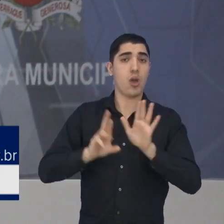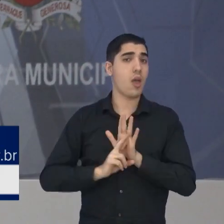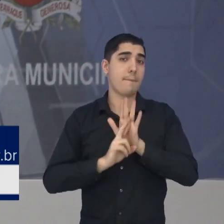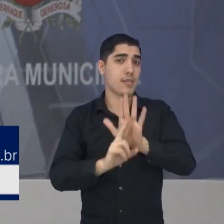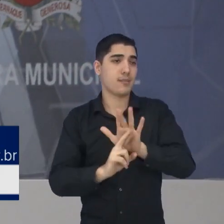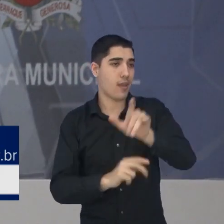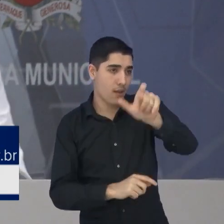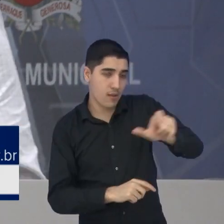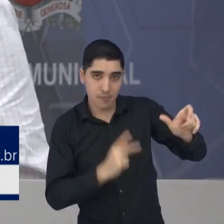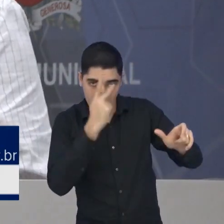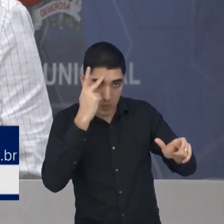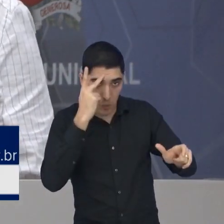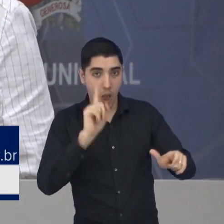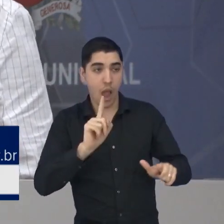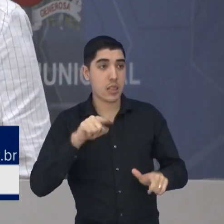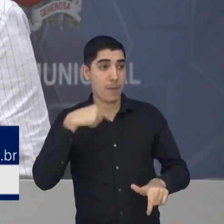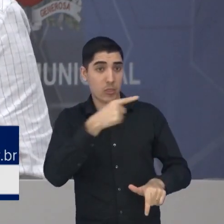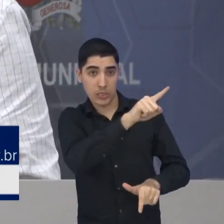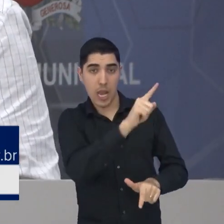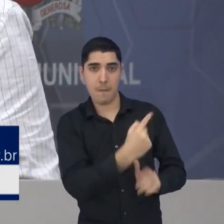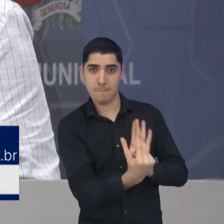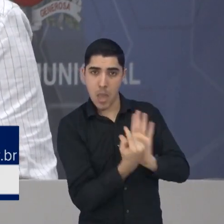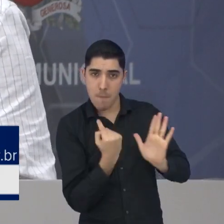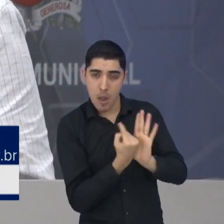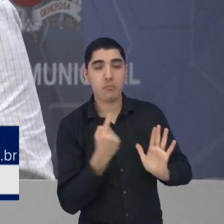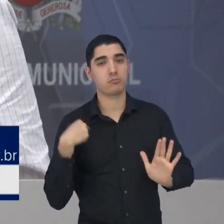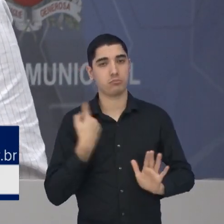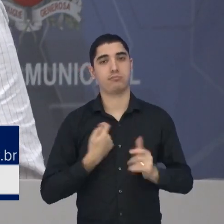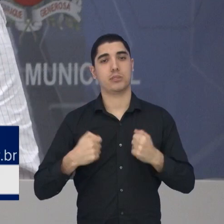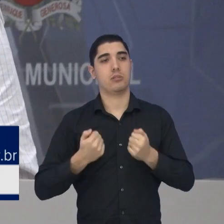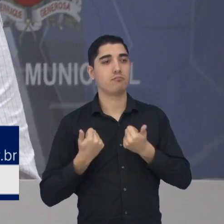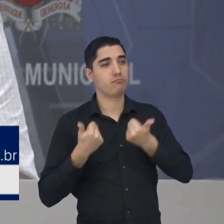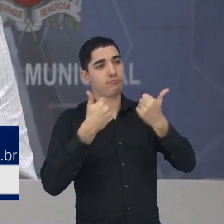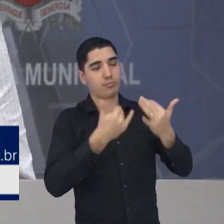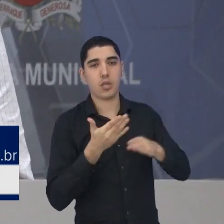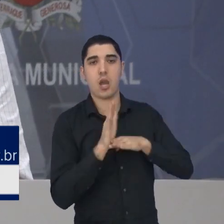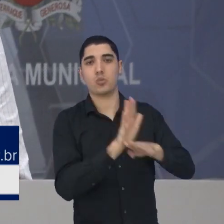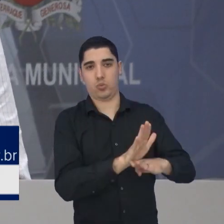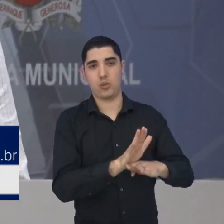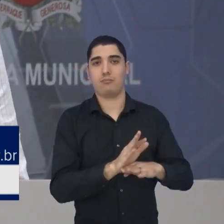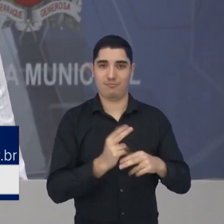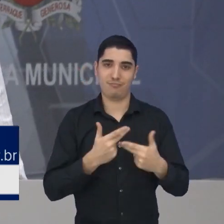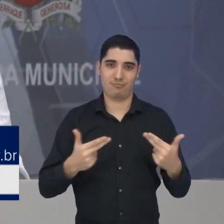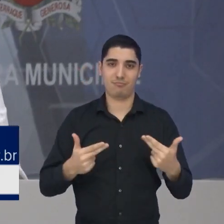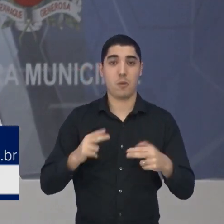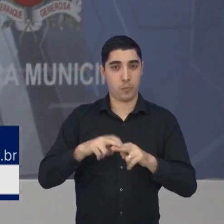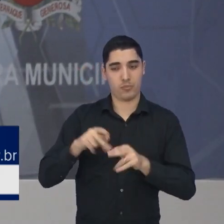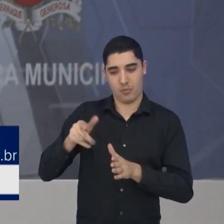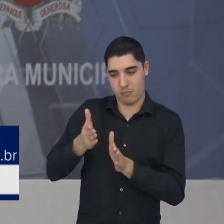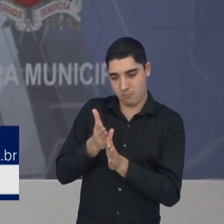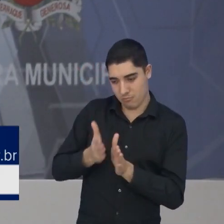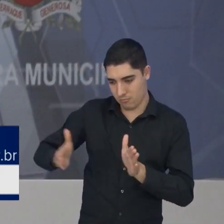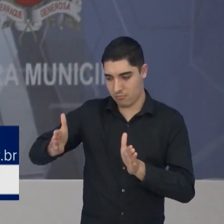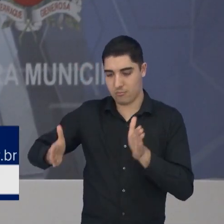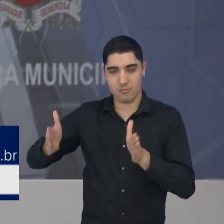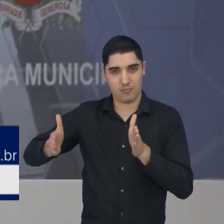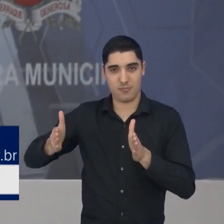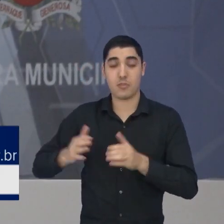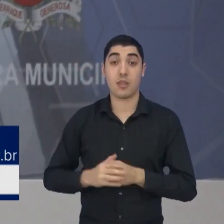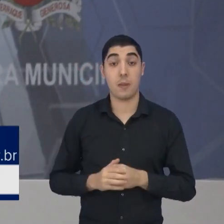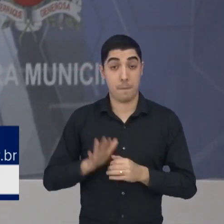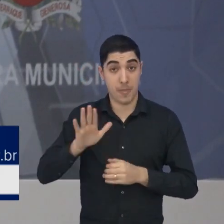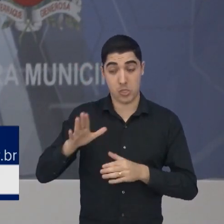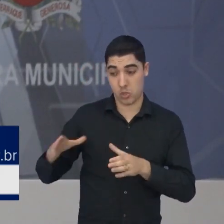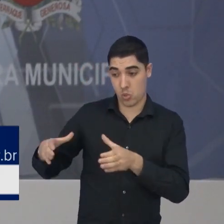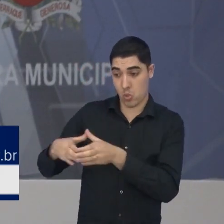devemos satisfação e com elas nós devemos exercer o nosso mandato. E por isso, na Comissão de Cultura,